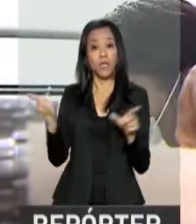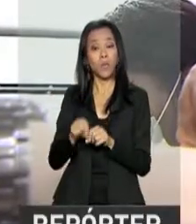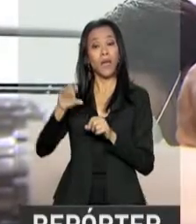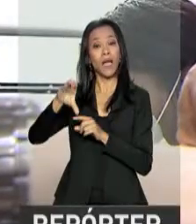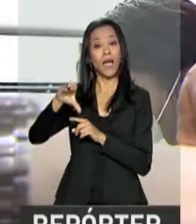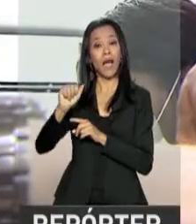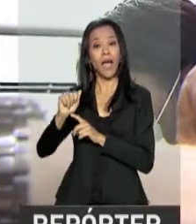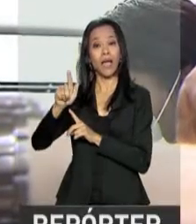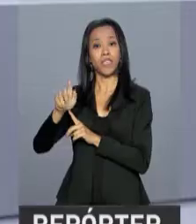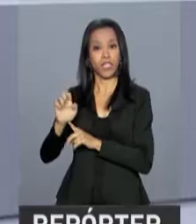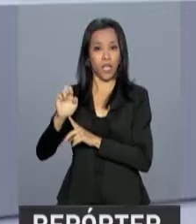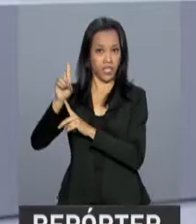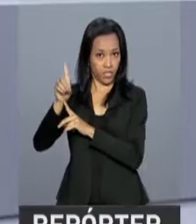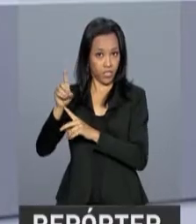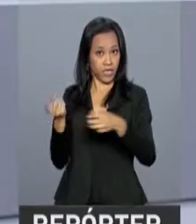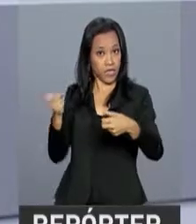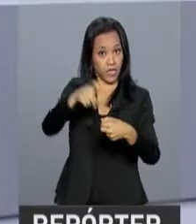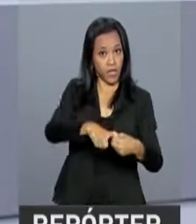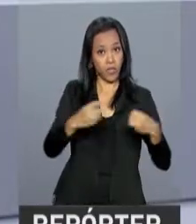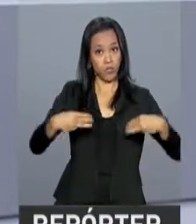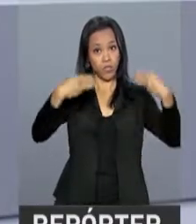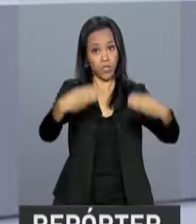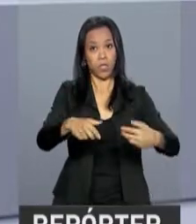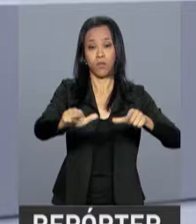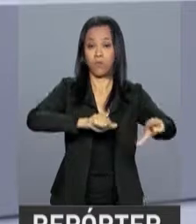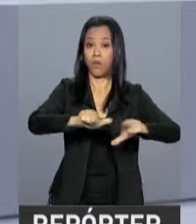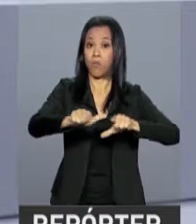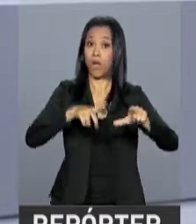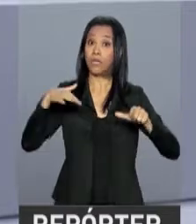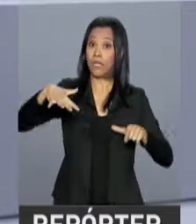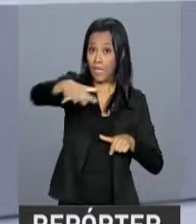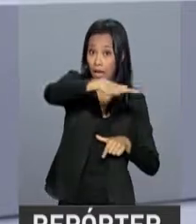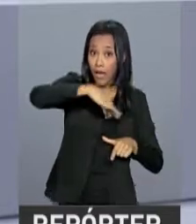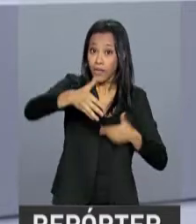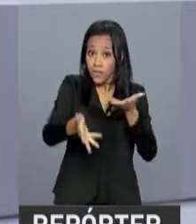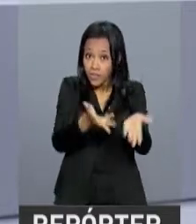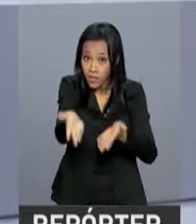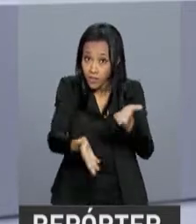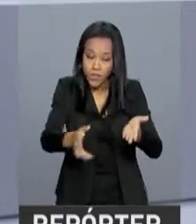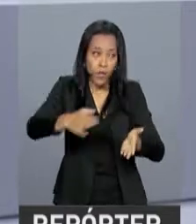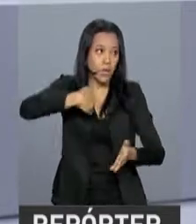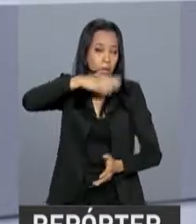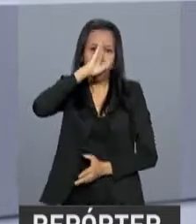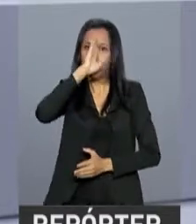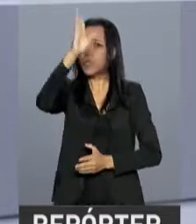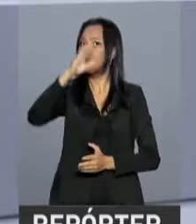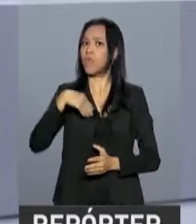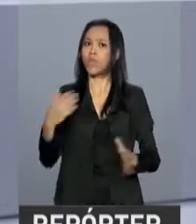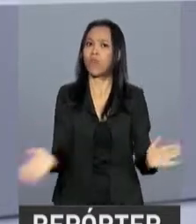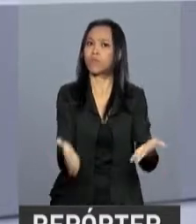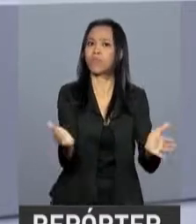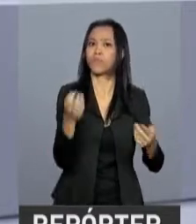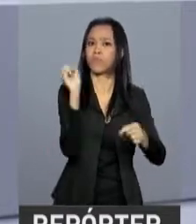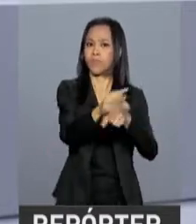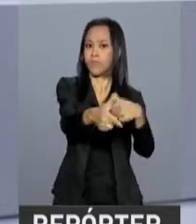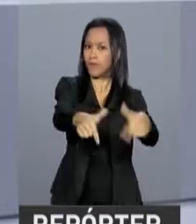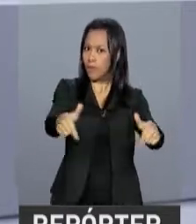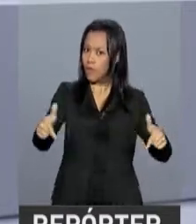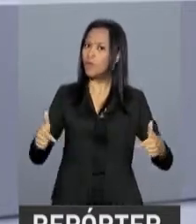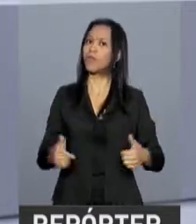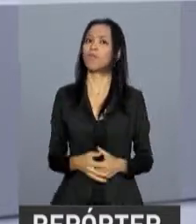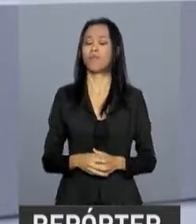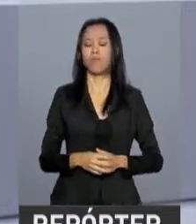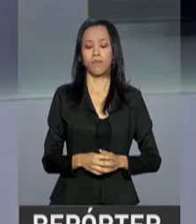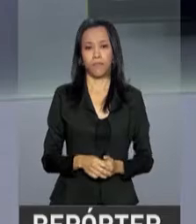o caged o setor de serviços é o grande responsável por impulsionar a geração de empregos dentro dos pequenos